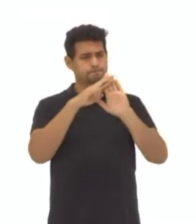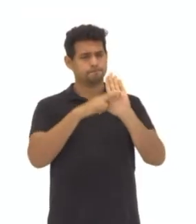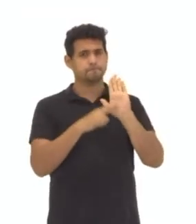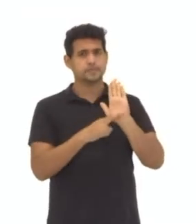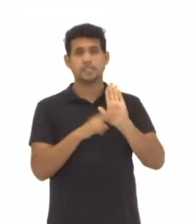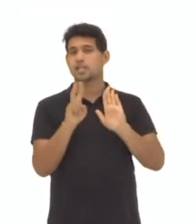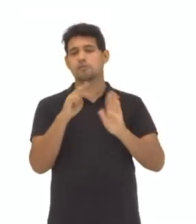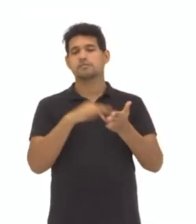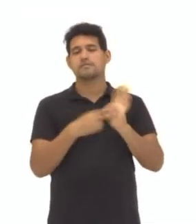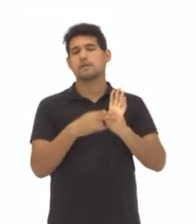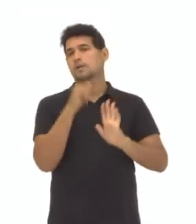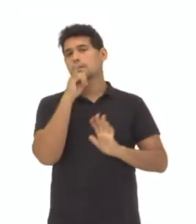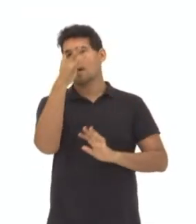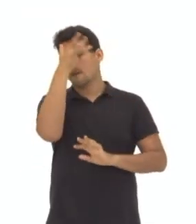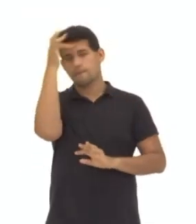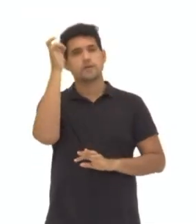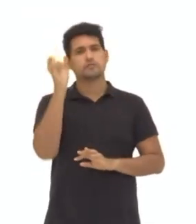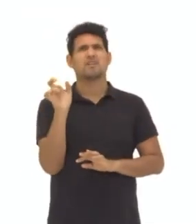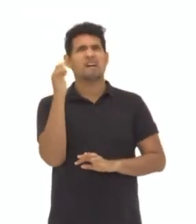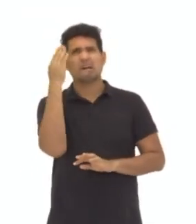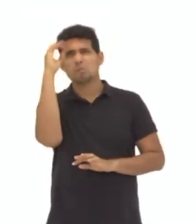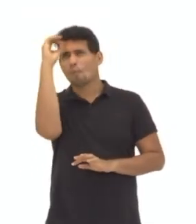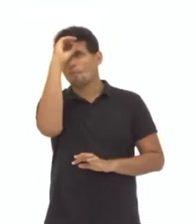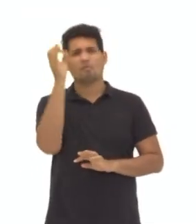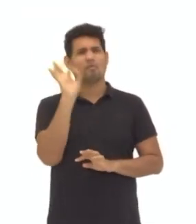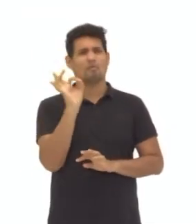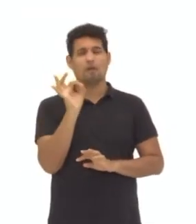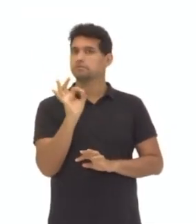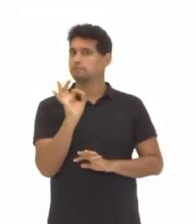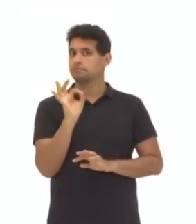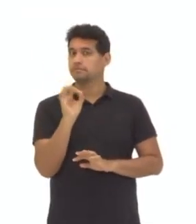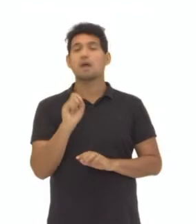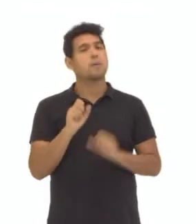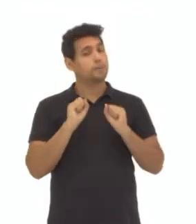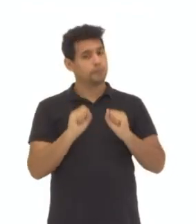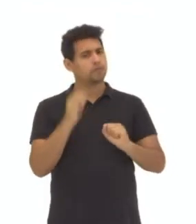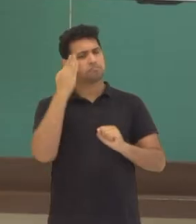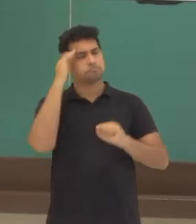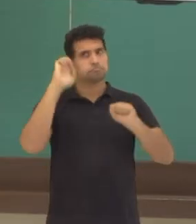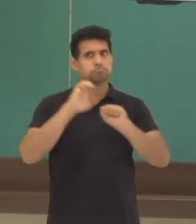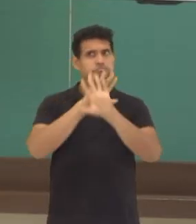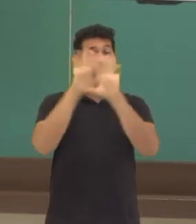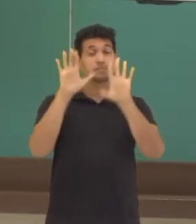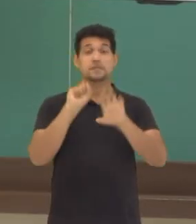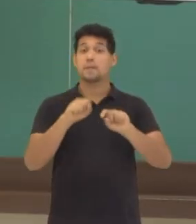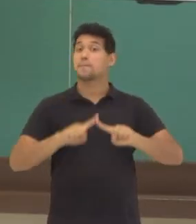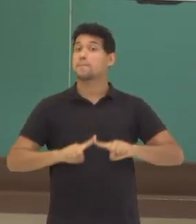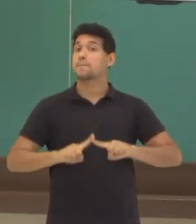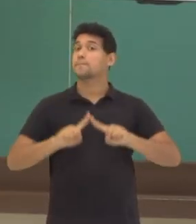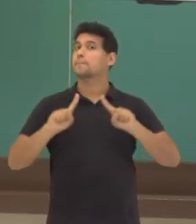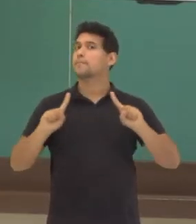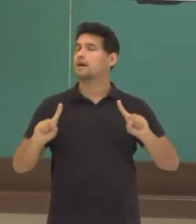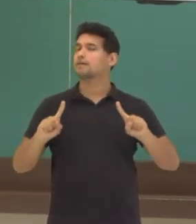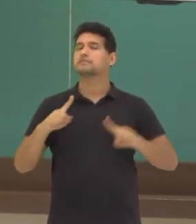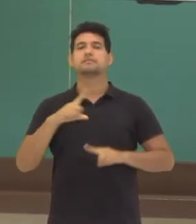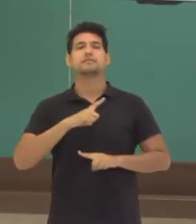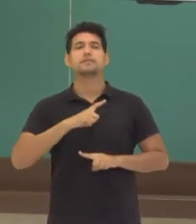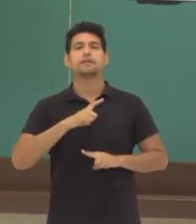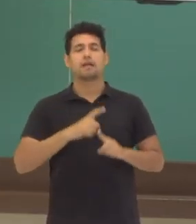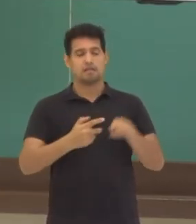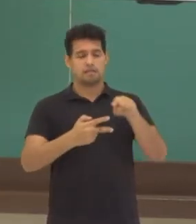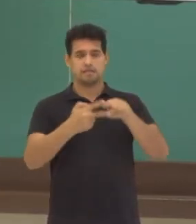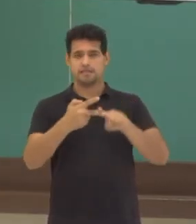Não significa que as pessoas não vão entender aquilo que eu estou falando. Elas podem até entender, mas existe nessas